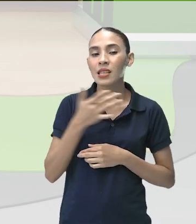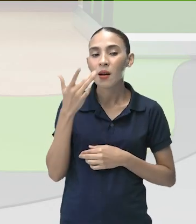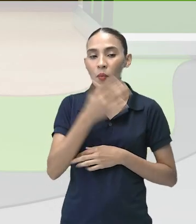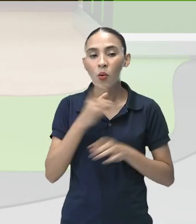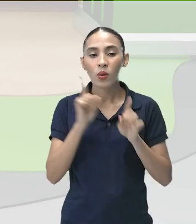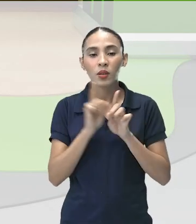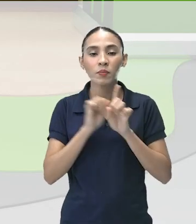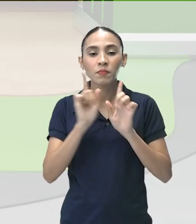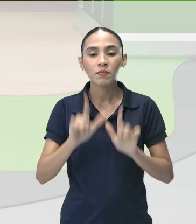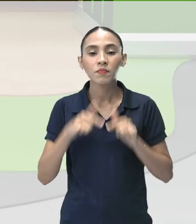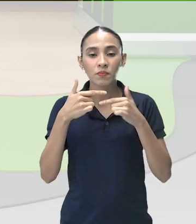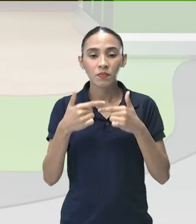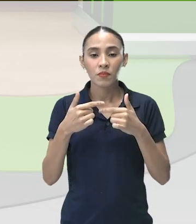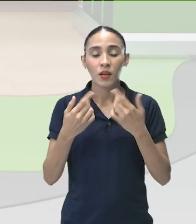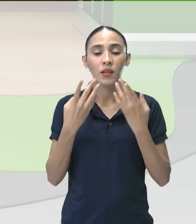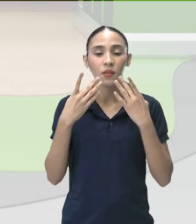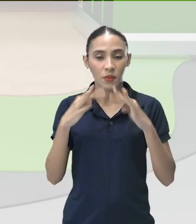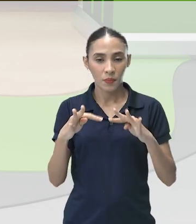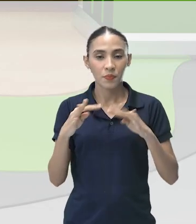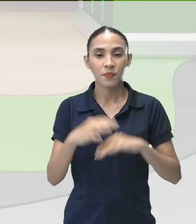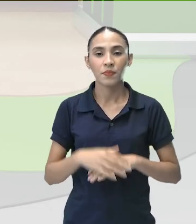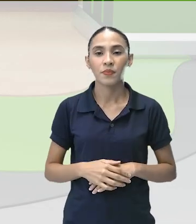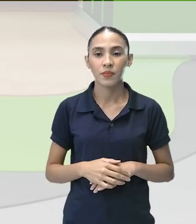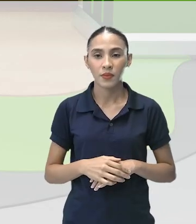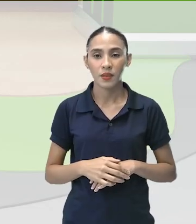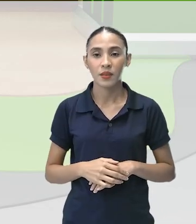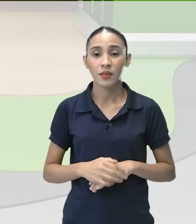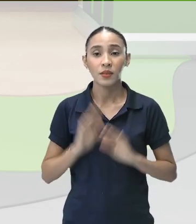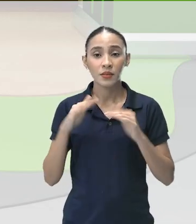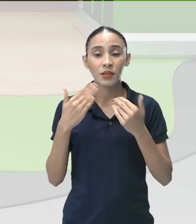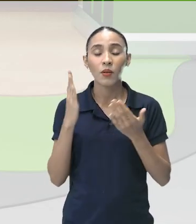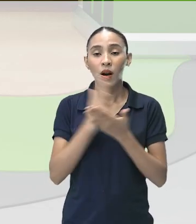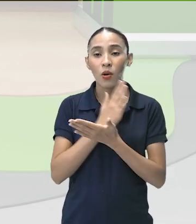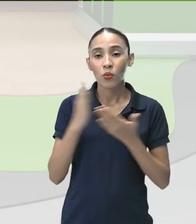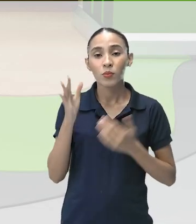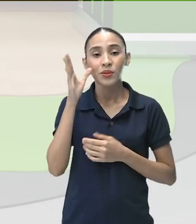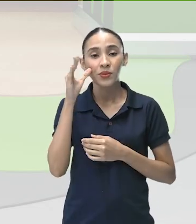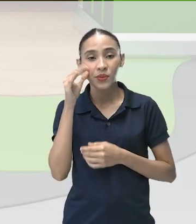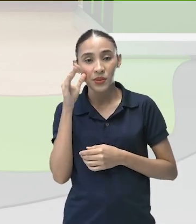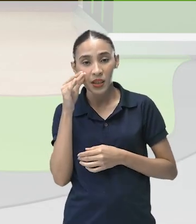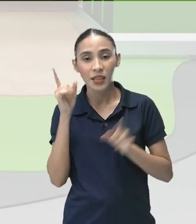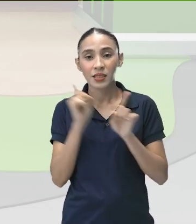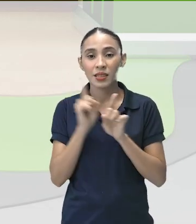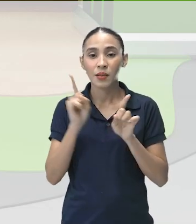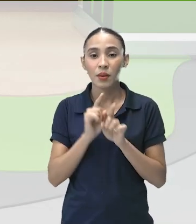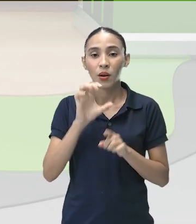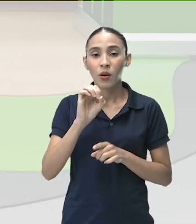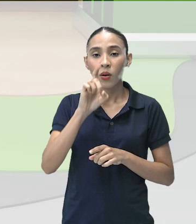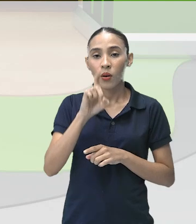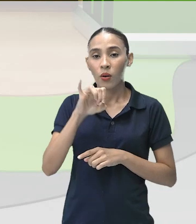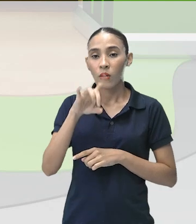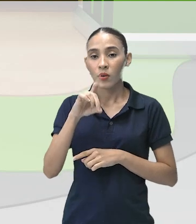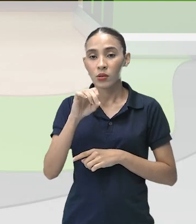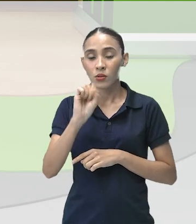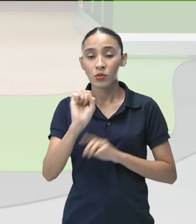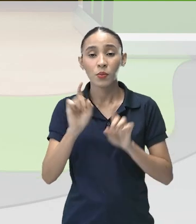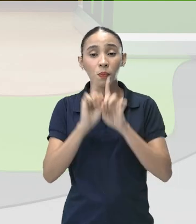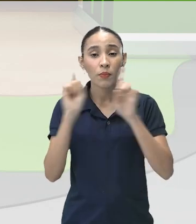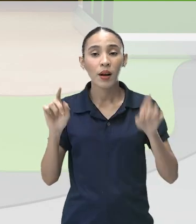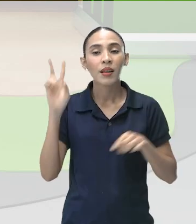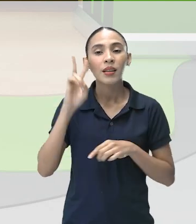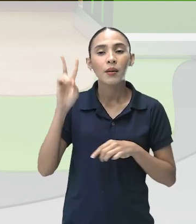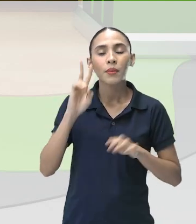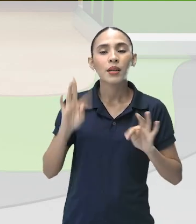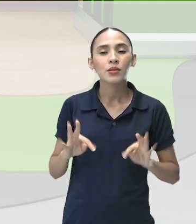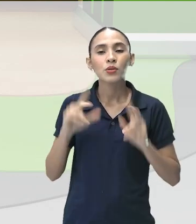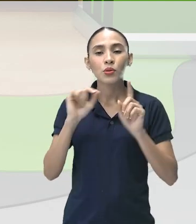sabor e agindo como conservante natural. Então, são algumas curiosidades sobre os óxidos, mas vamos relembrar de